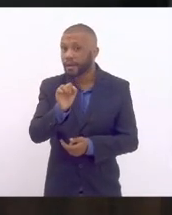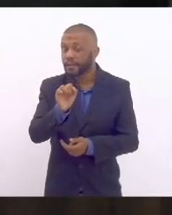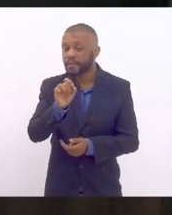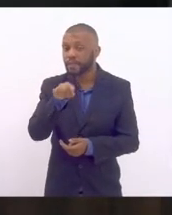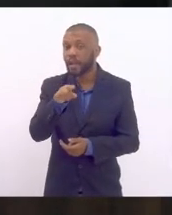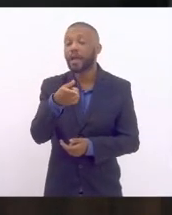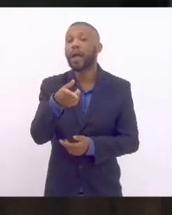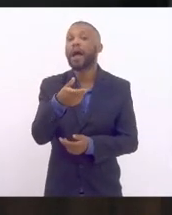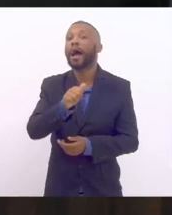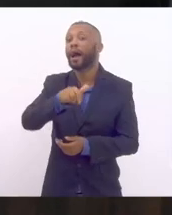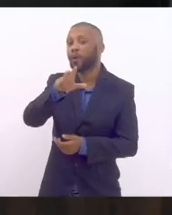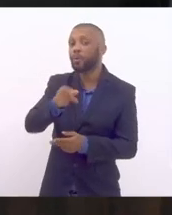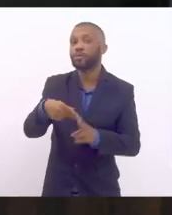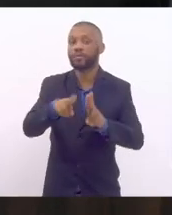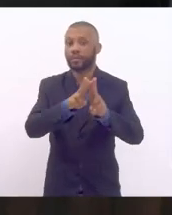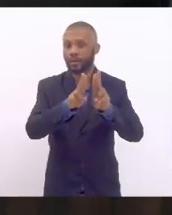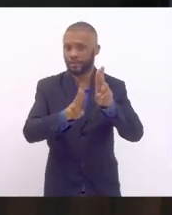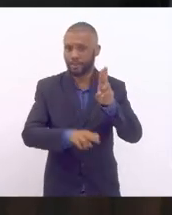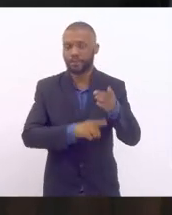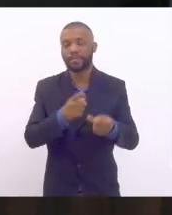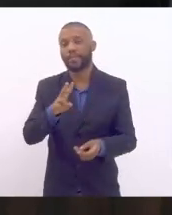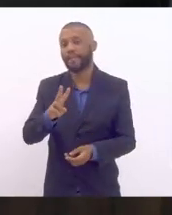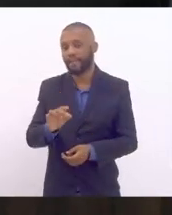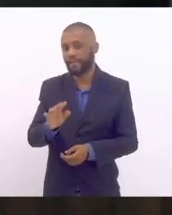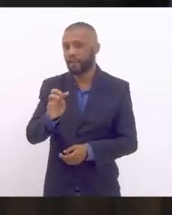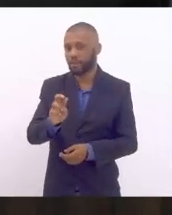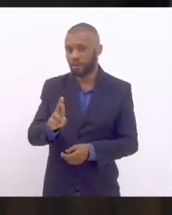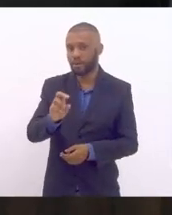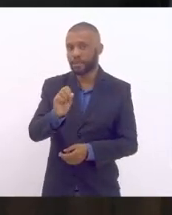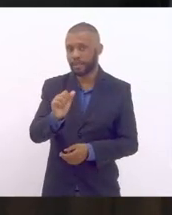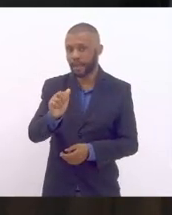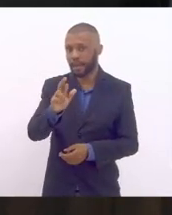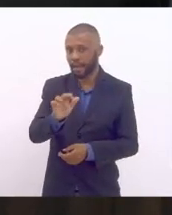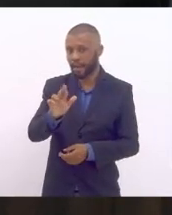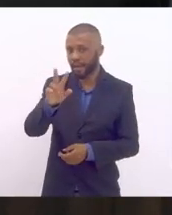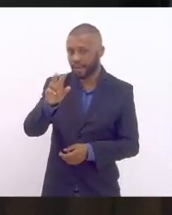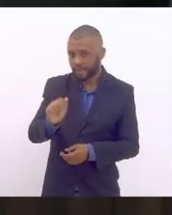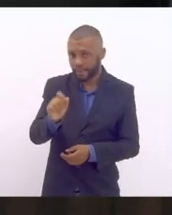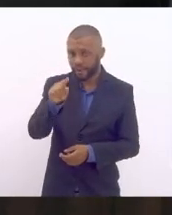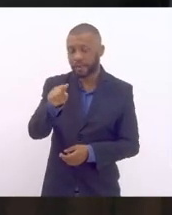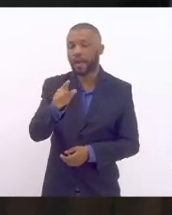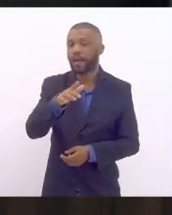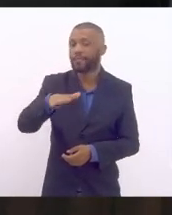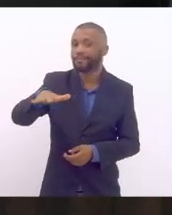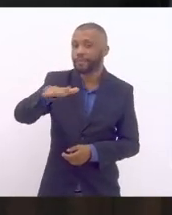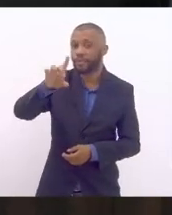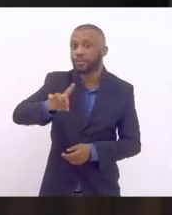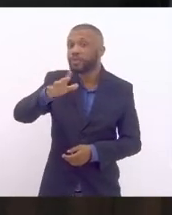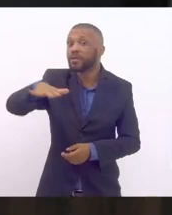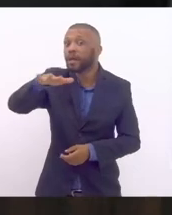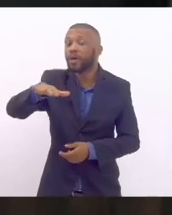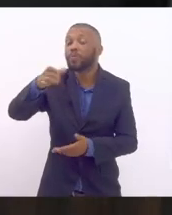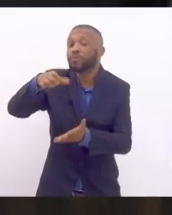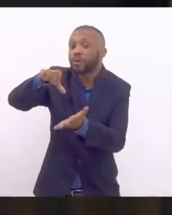UFRJ e tô Saraiva diretor geral Campus Cabo Frio Fluminense